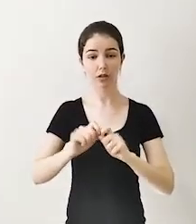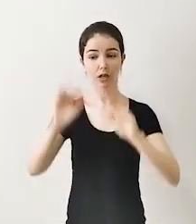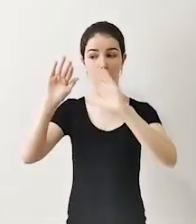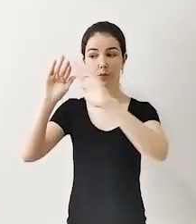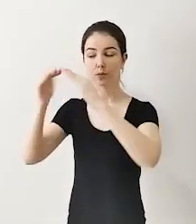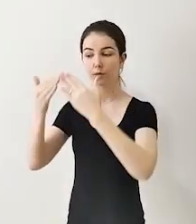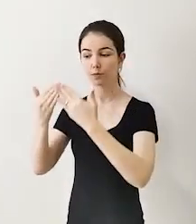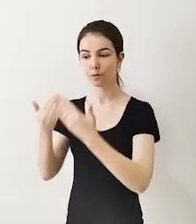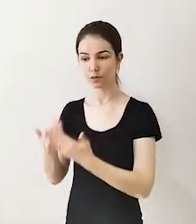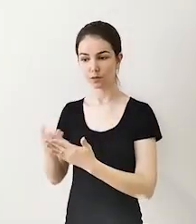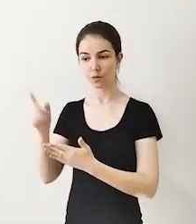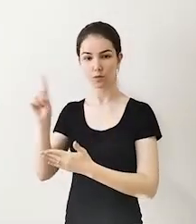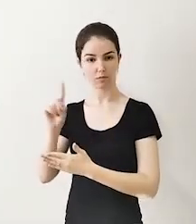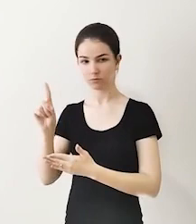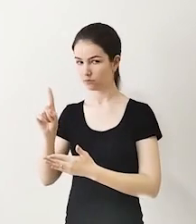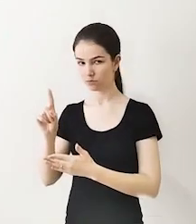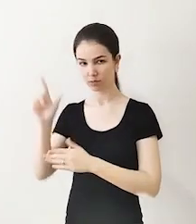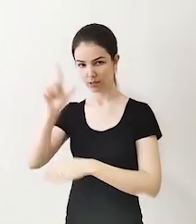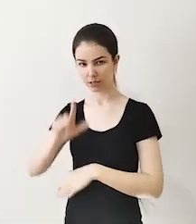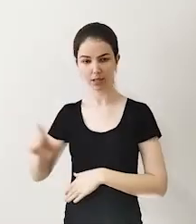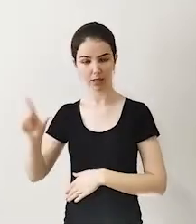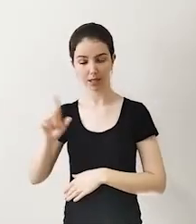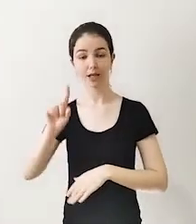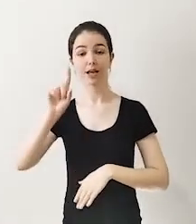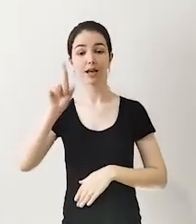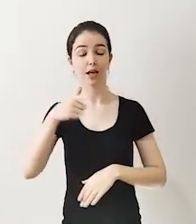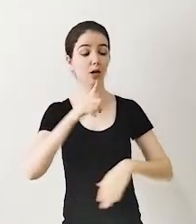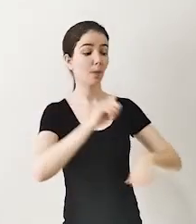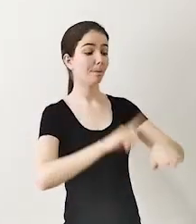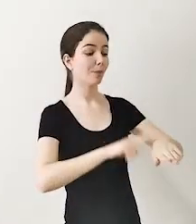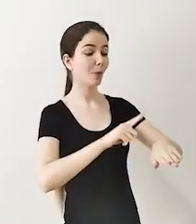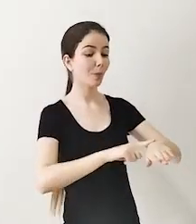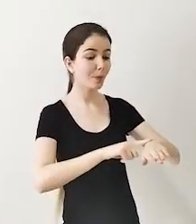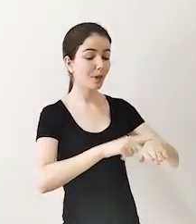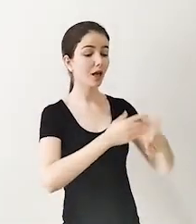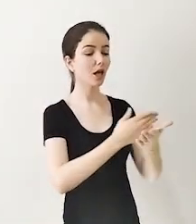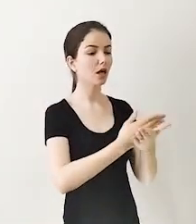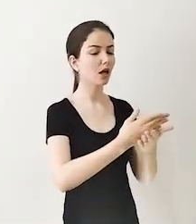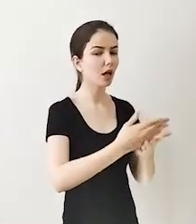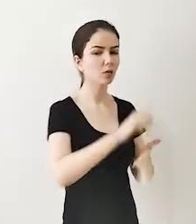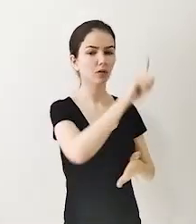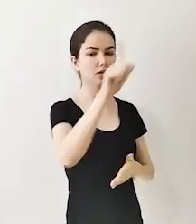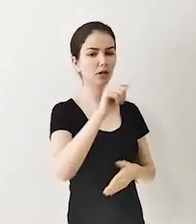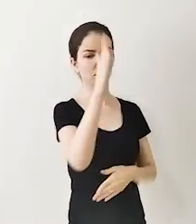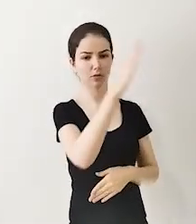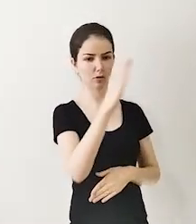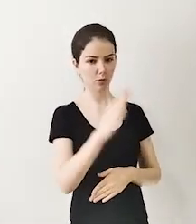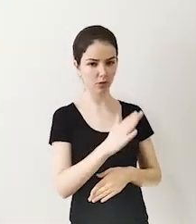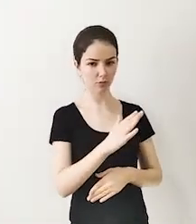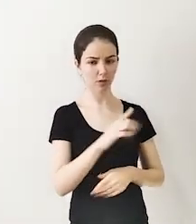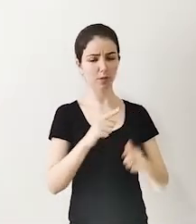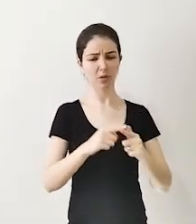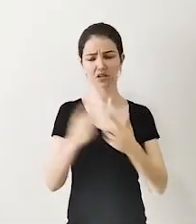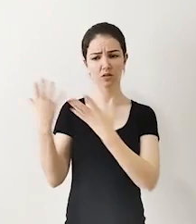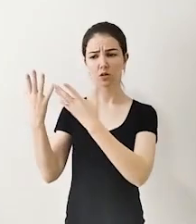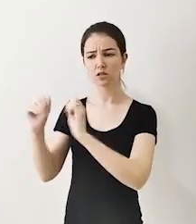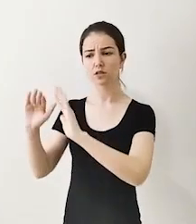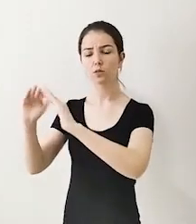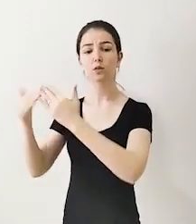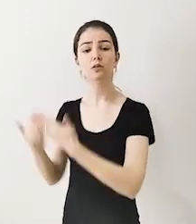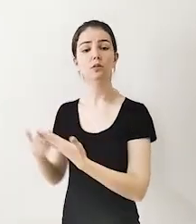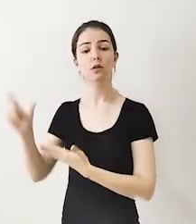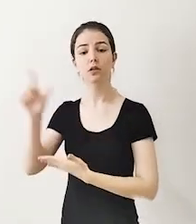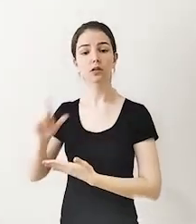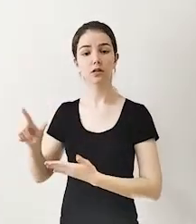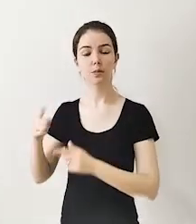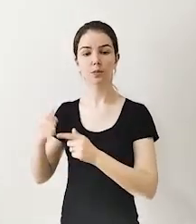escola literária, tá? Ele é um momento da literatura brasileira. E por que ele não é considerado uma escola? Porque ele não